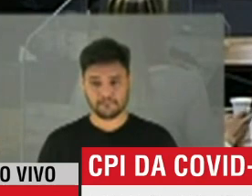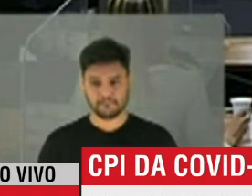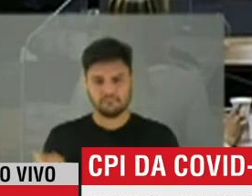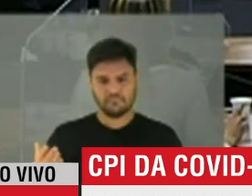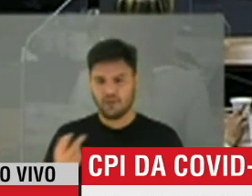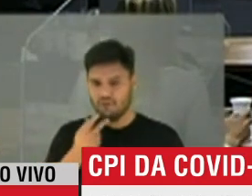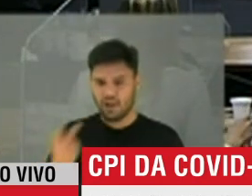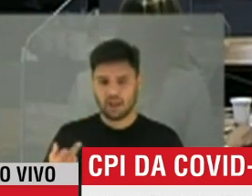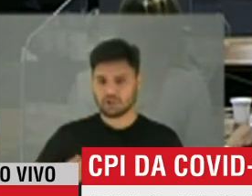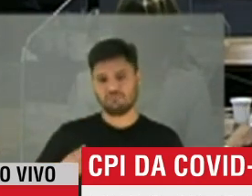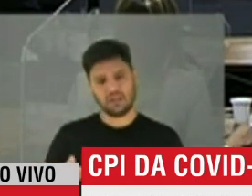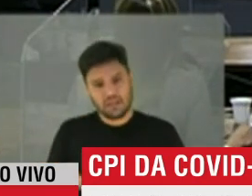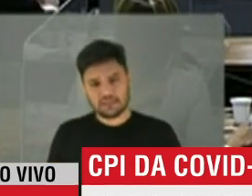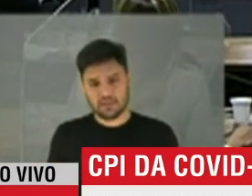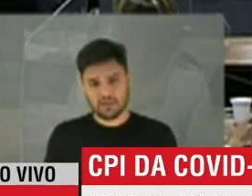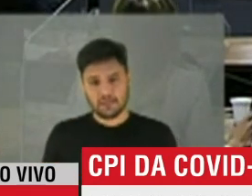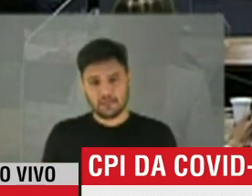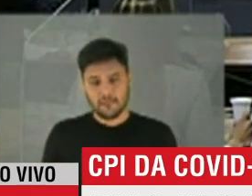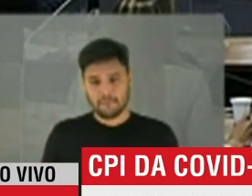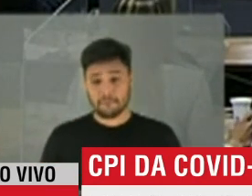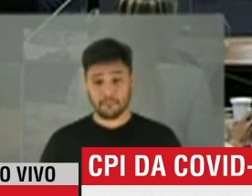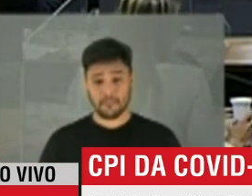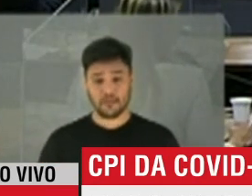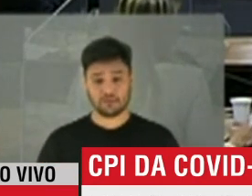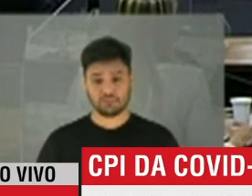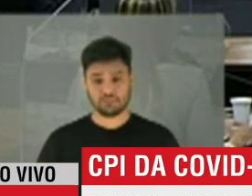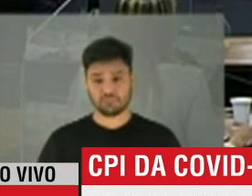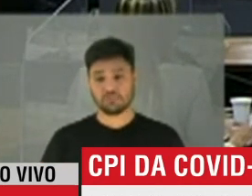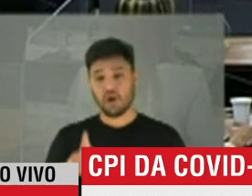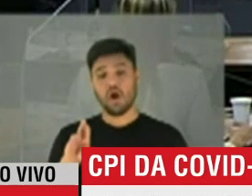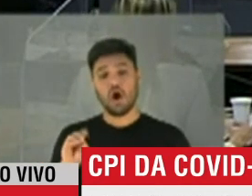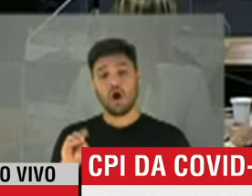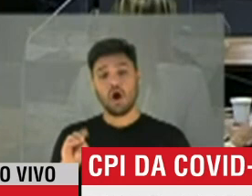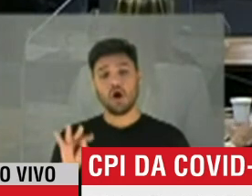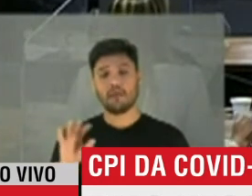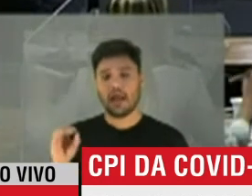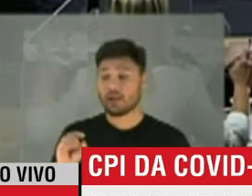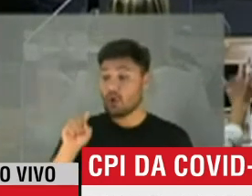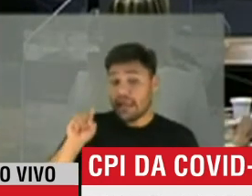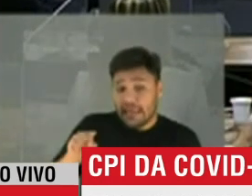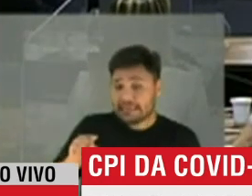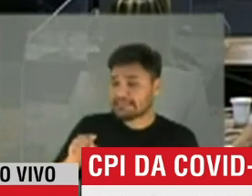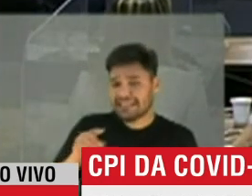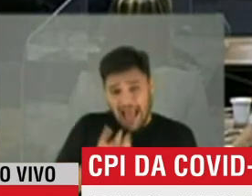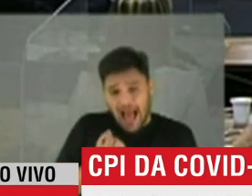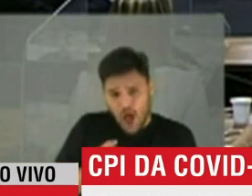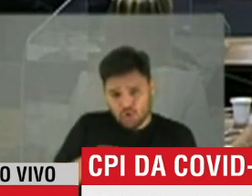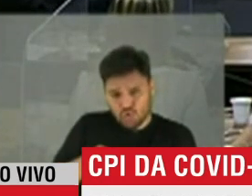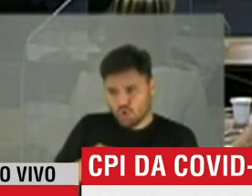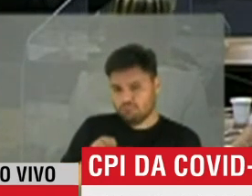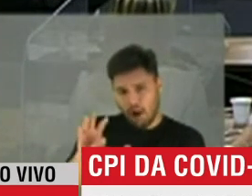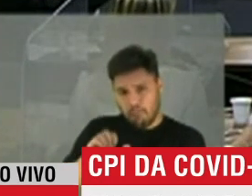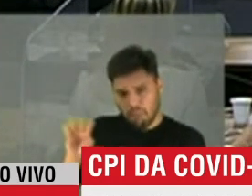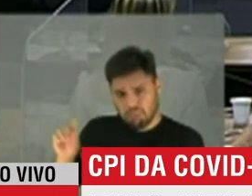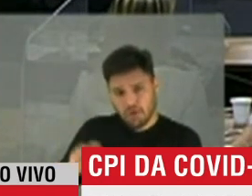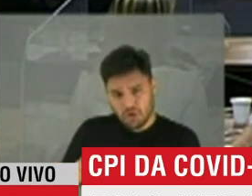vidas. Esses áudios. O áudio do Dominguete. Senhor Roberto, esses áudios foram revelados ainda há pouco. Não tem